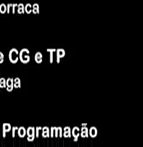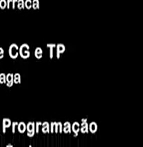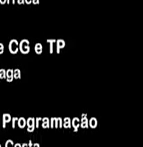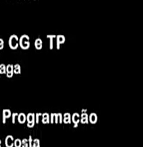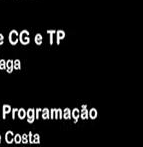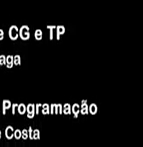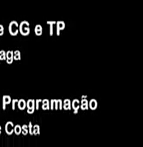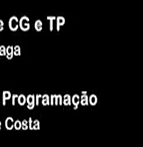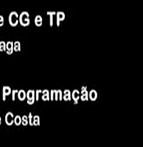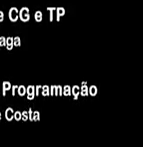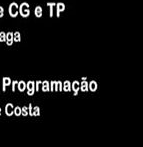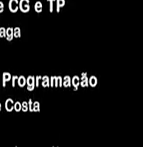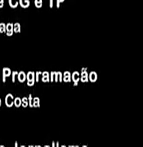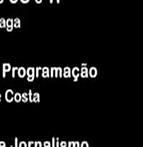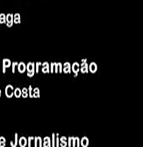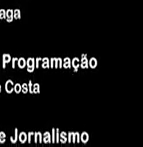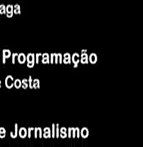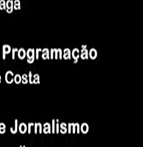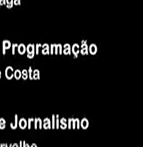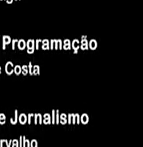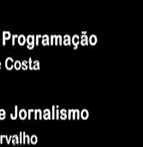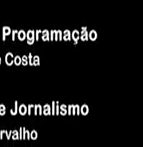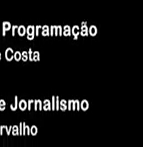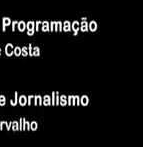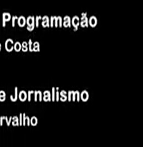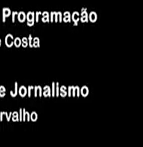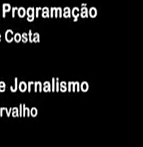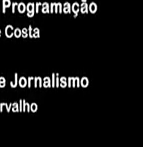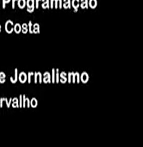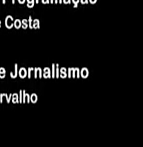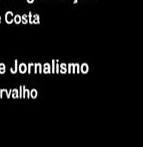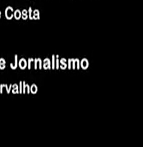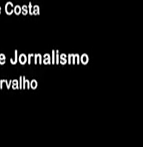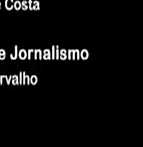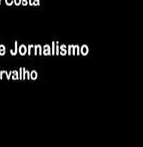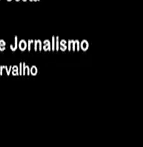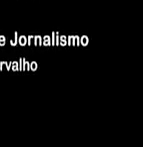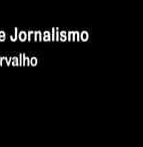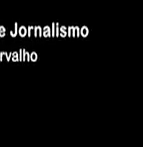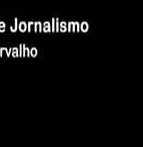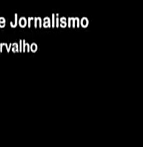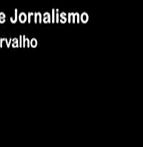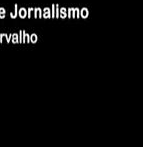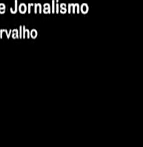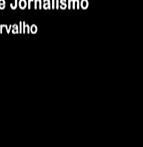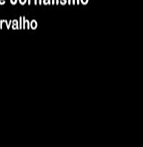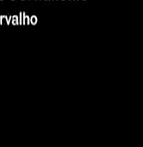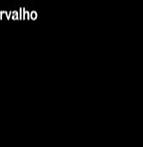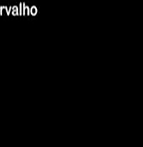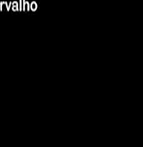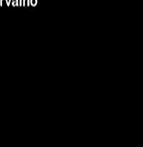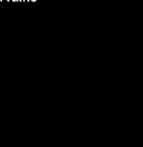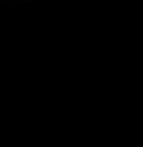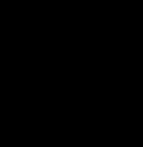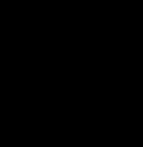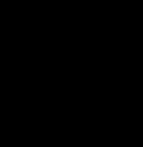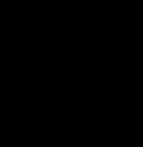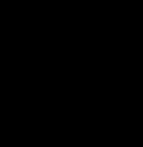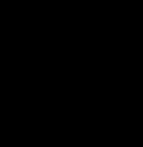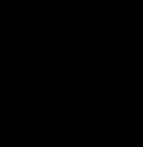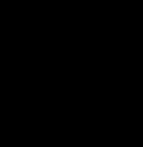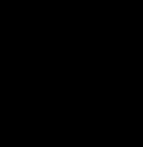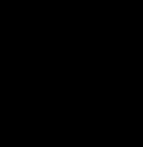guerreiro ele ria ria ria gargalhava até que caiu no chão de tanto rir enfraquecido com